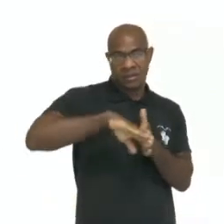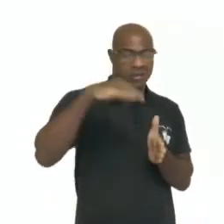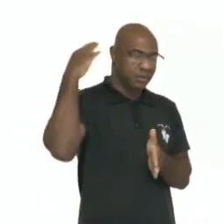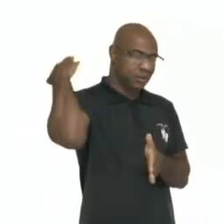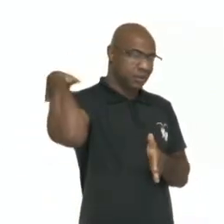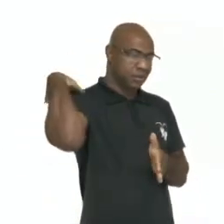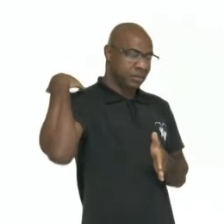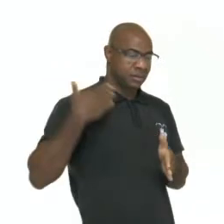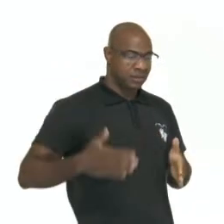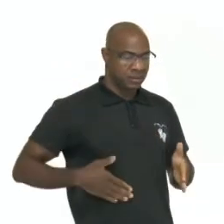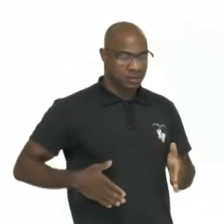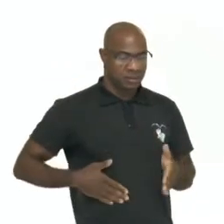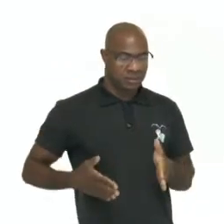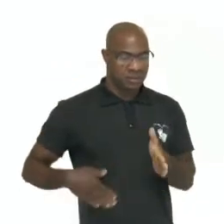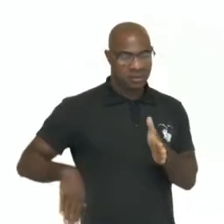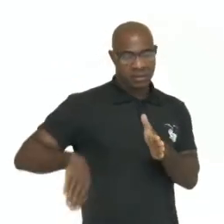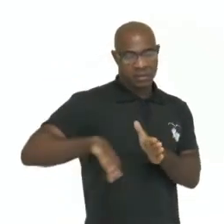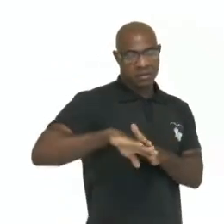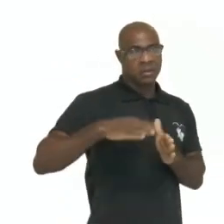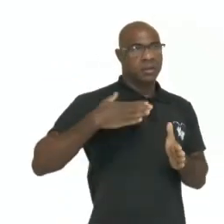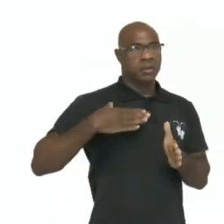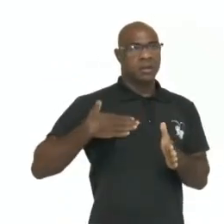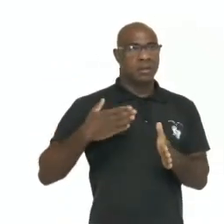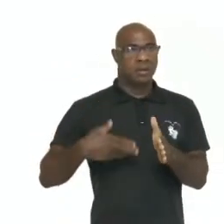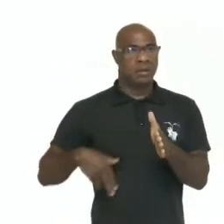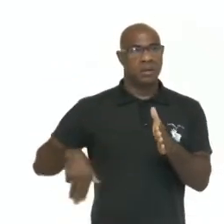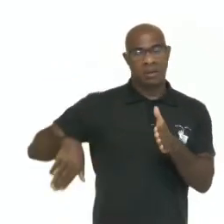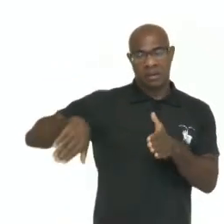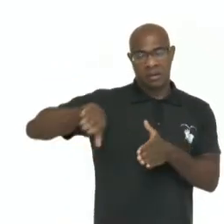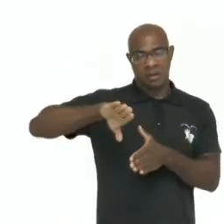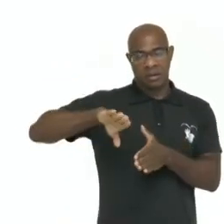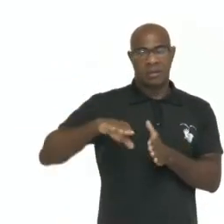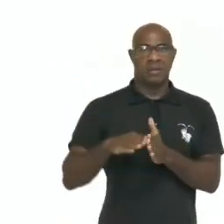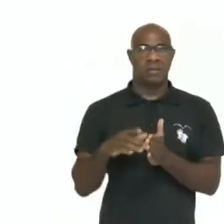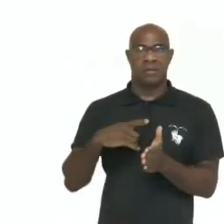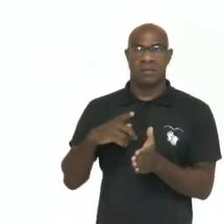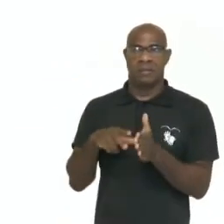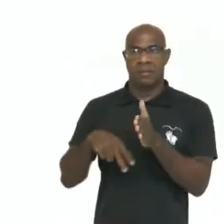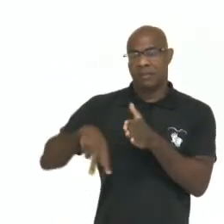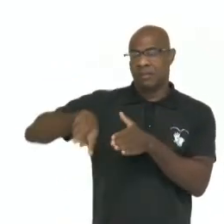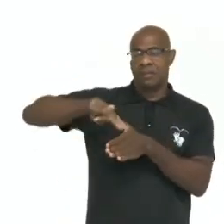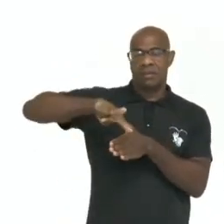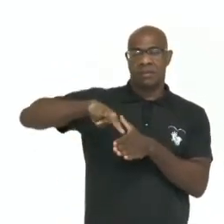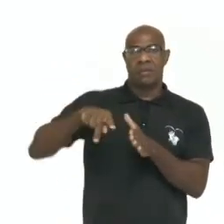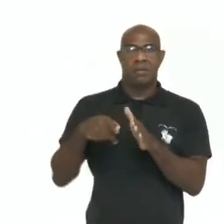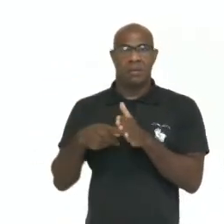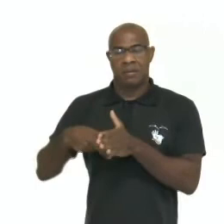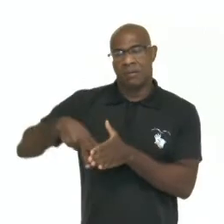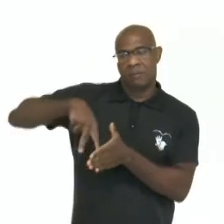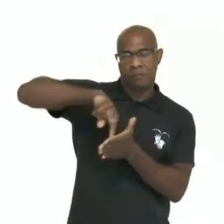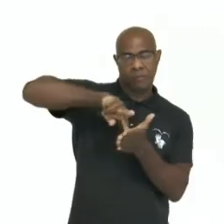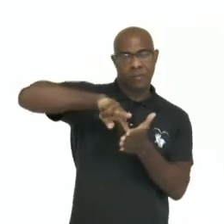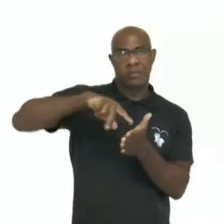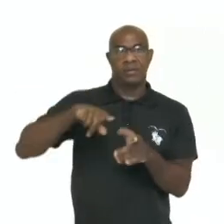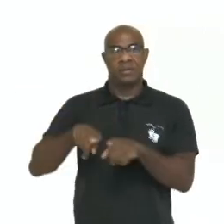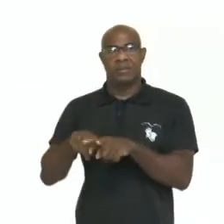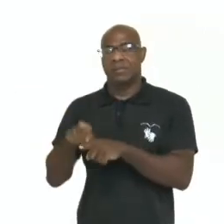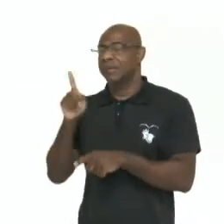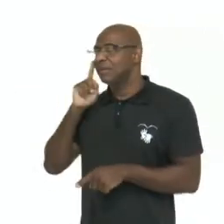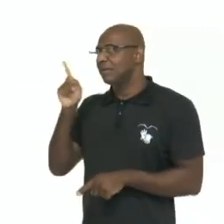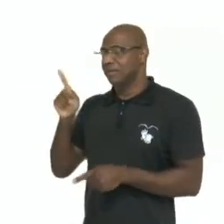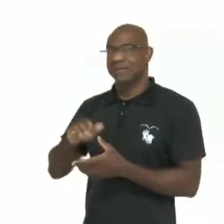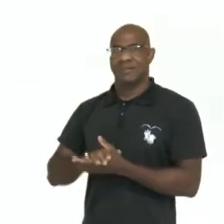do abdômen, do peito, ou chute nas laterais do tronco do adversário. Então é isso